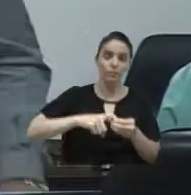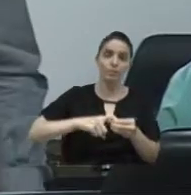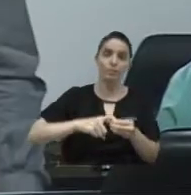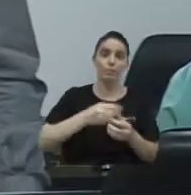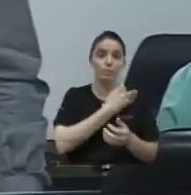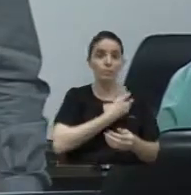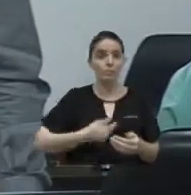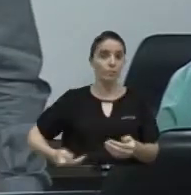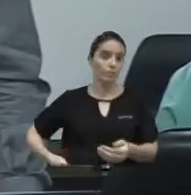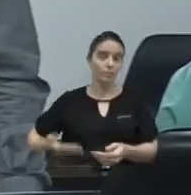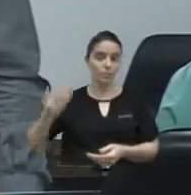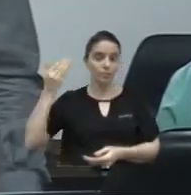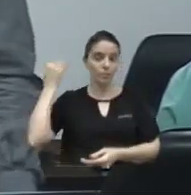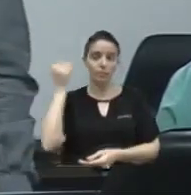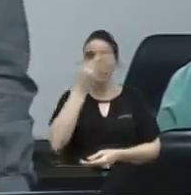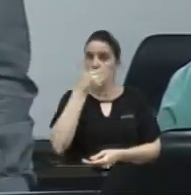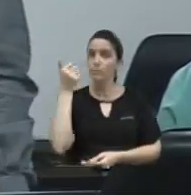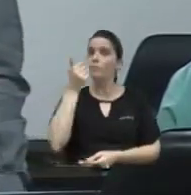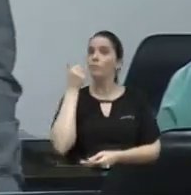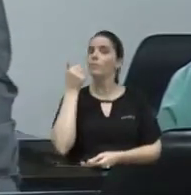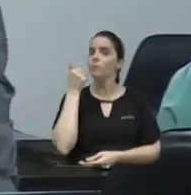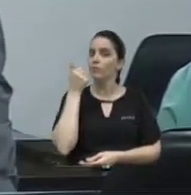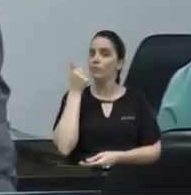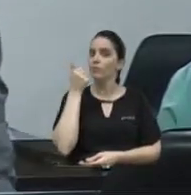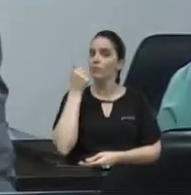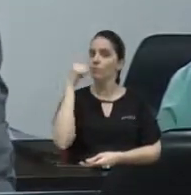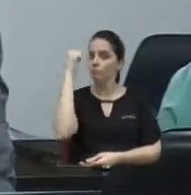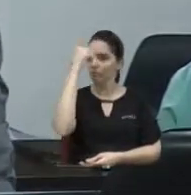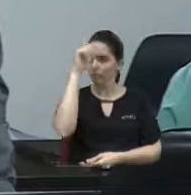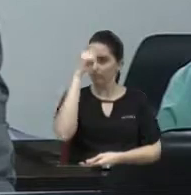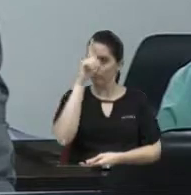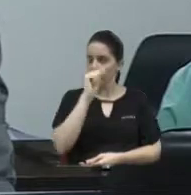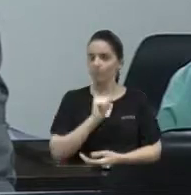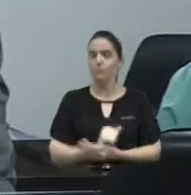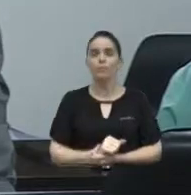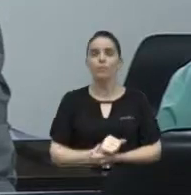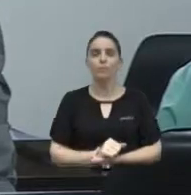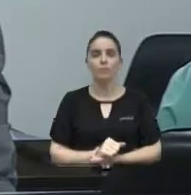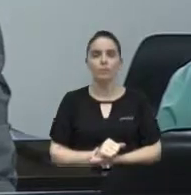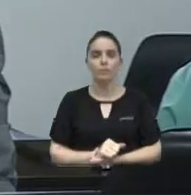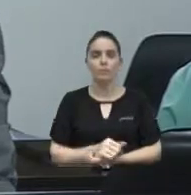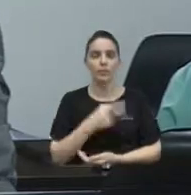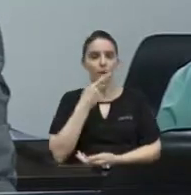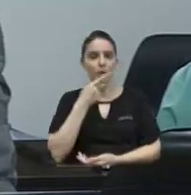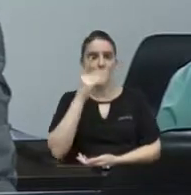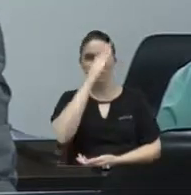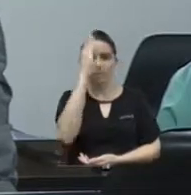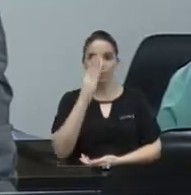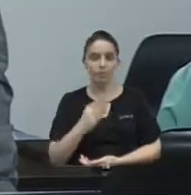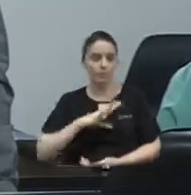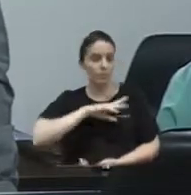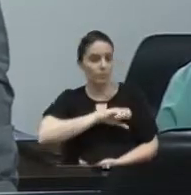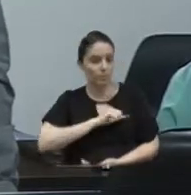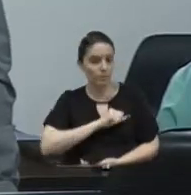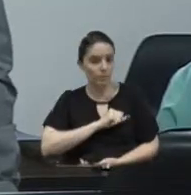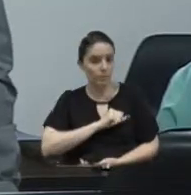é a melhor. Fui do tempo que se falava o Brasil, quem não amasse era para deixar. Ame ou deixe-o.